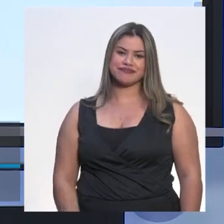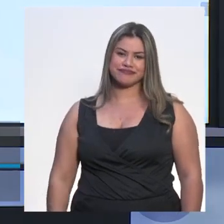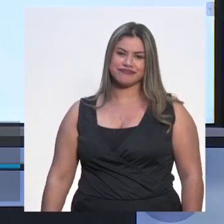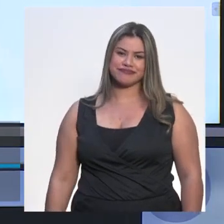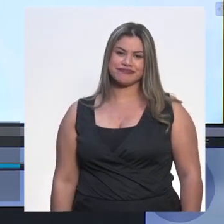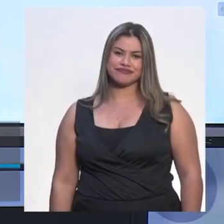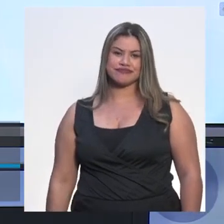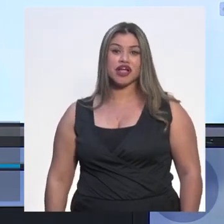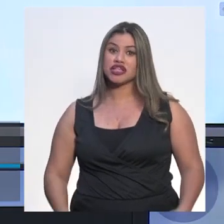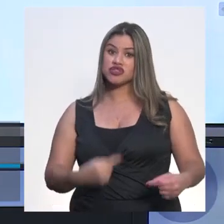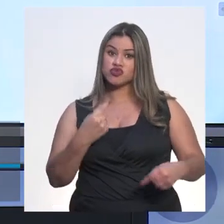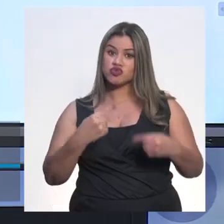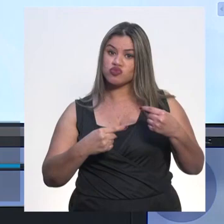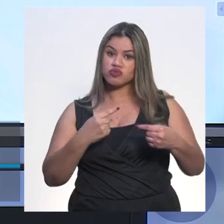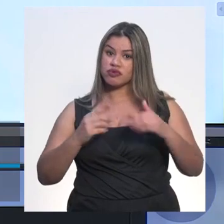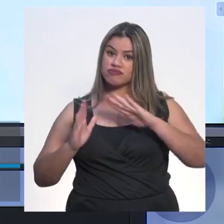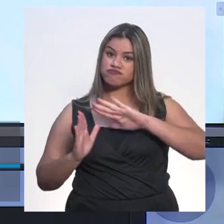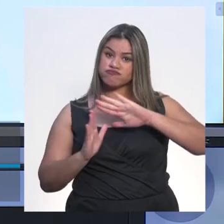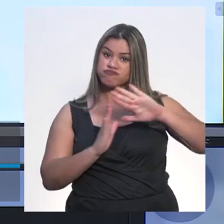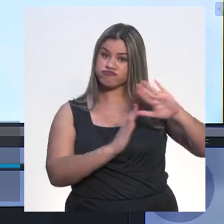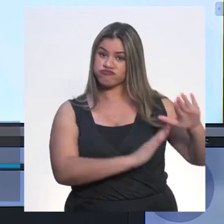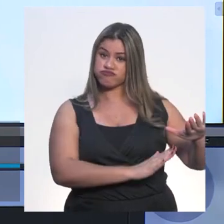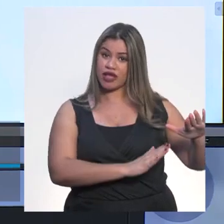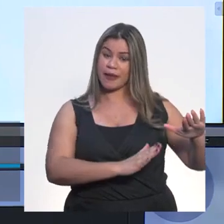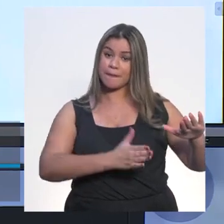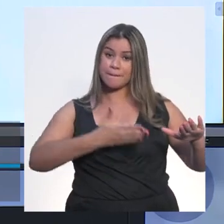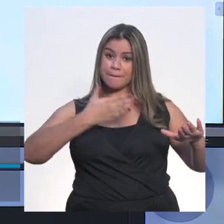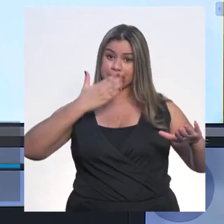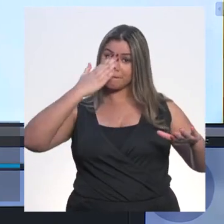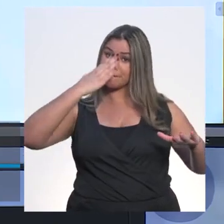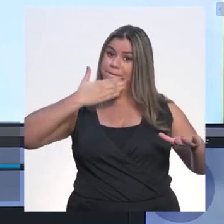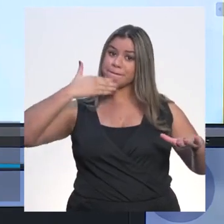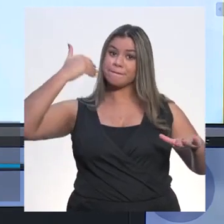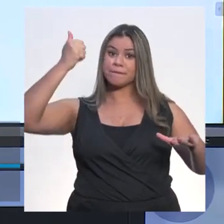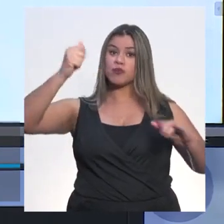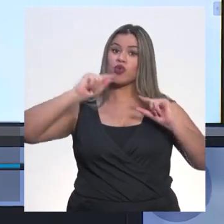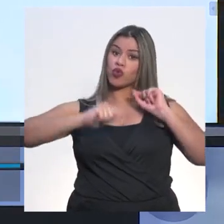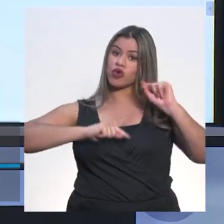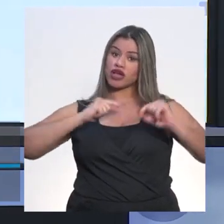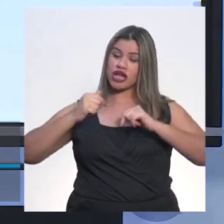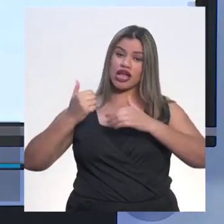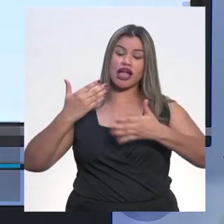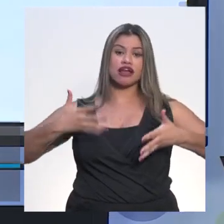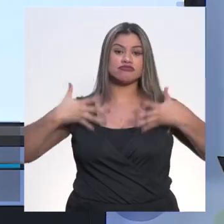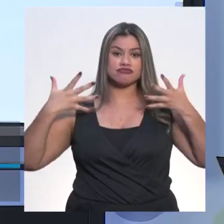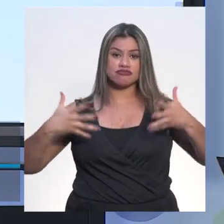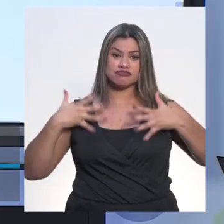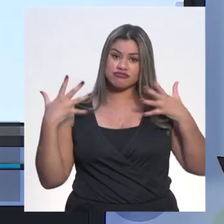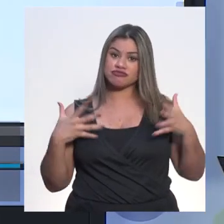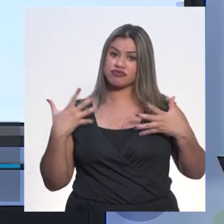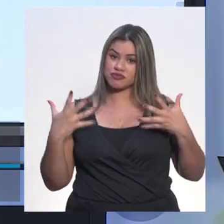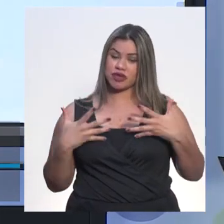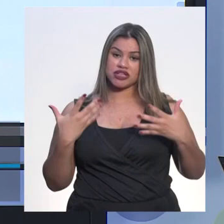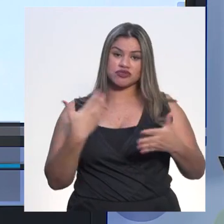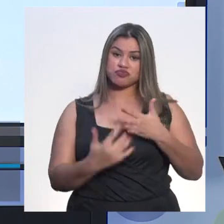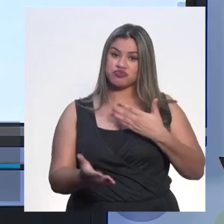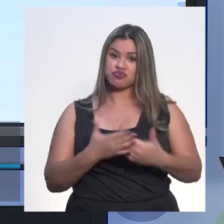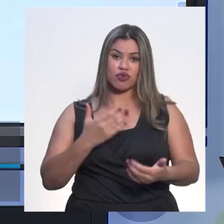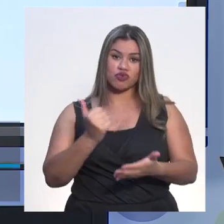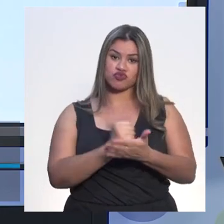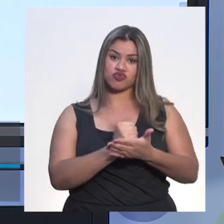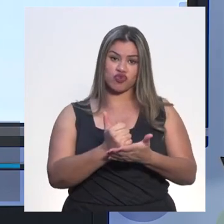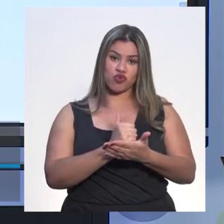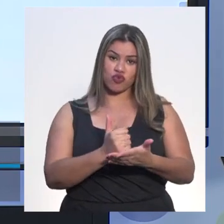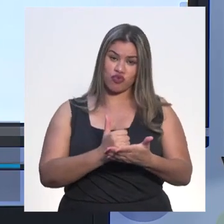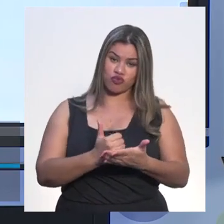Esqueçam a discussão. O importante é a diversão. Se é com o PlayStation, com o Xbox, com o celular na mão, não interessa. O negócio é se